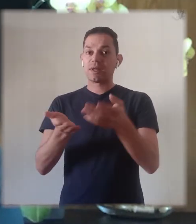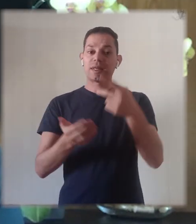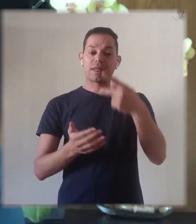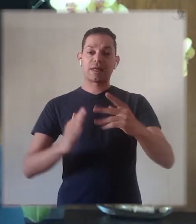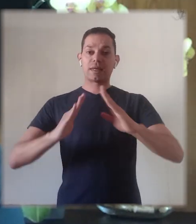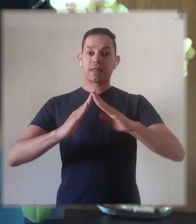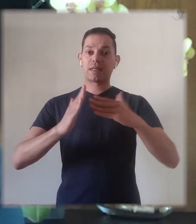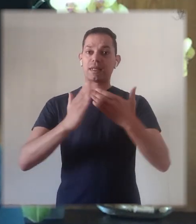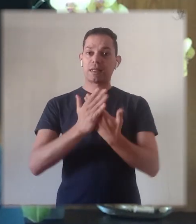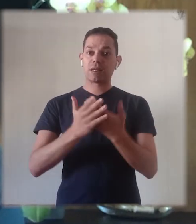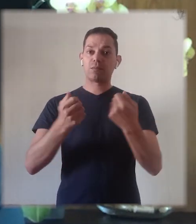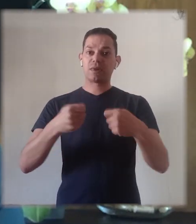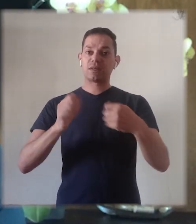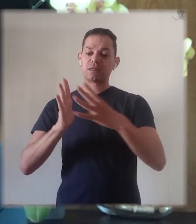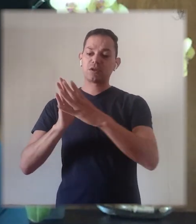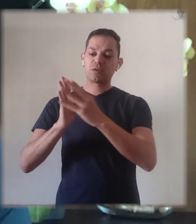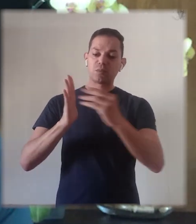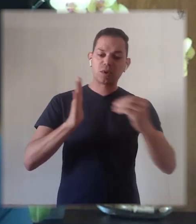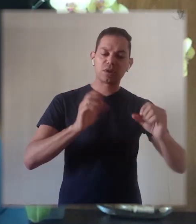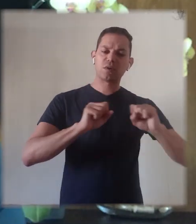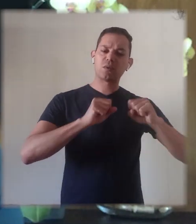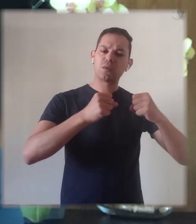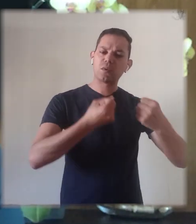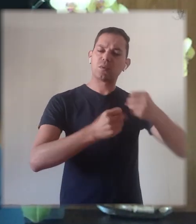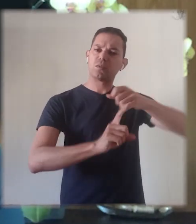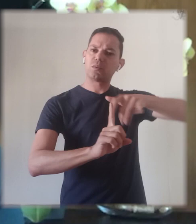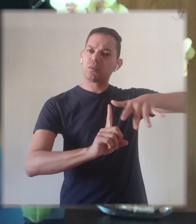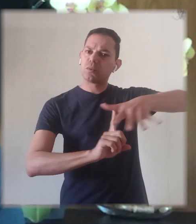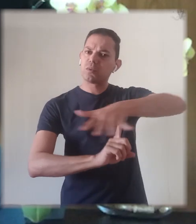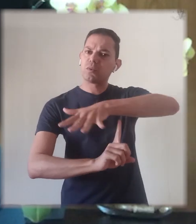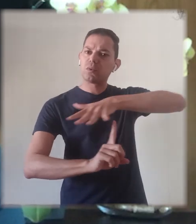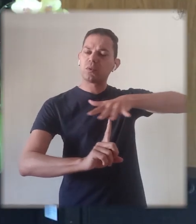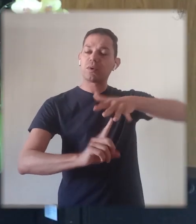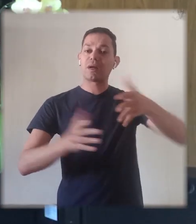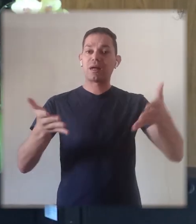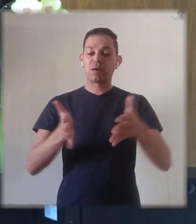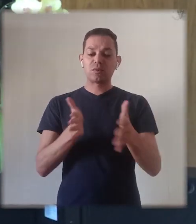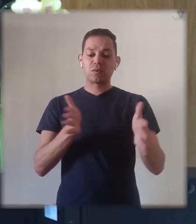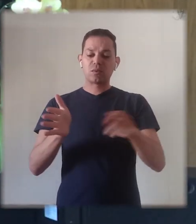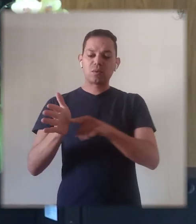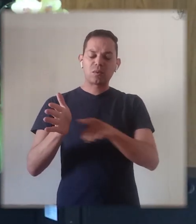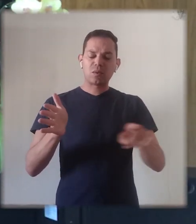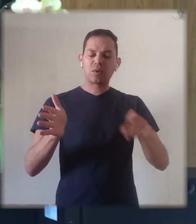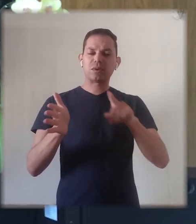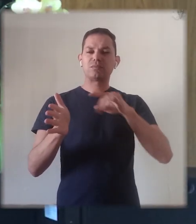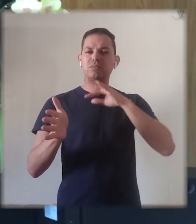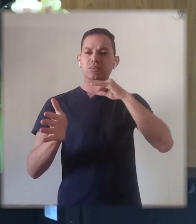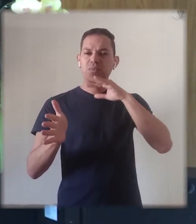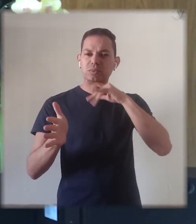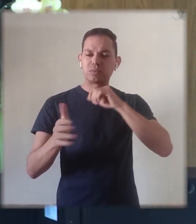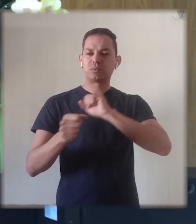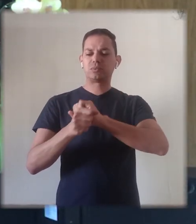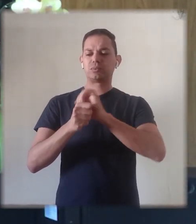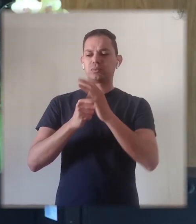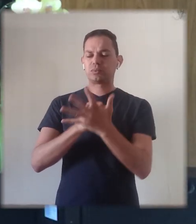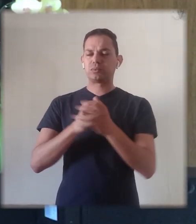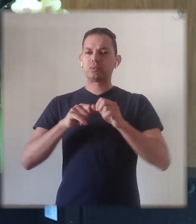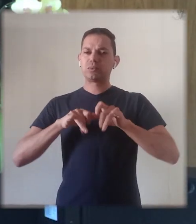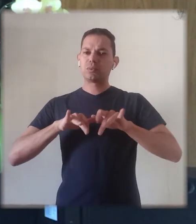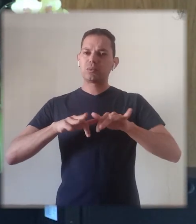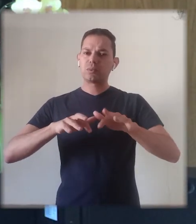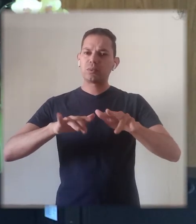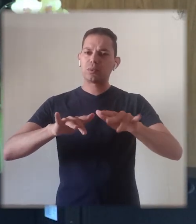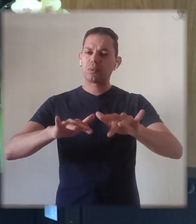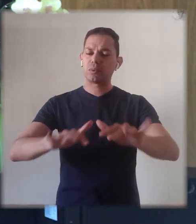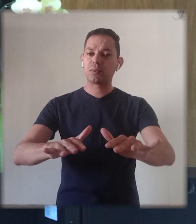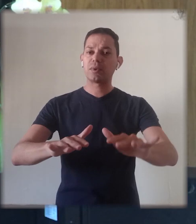de ensino, precisamos ser modelo daquilo que defendemos para a sociedade. O atual cenário que nos encontramos, meio a uma pandemia e todas